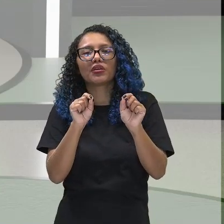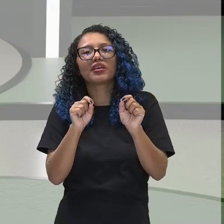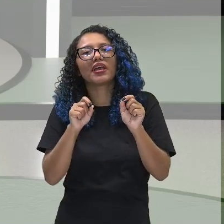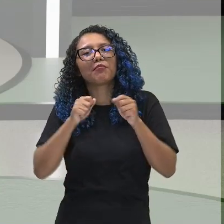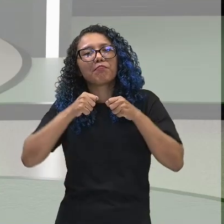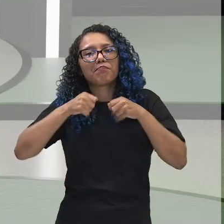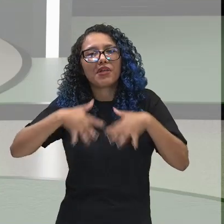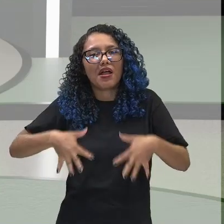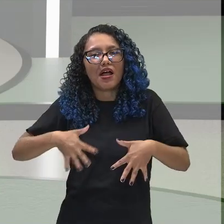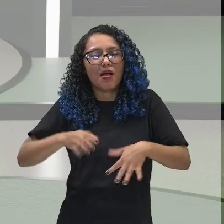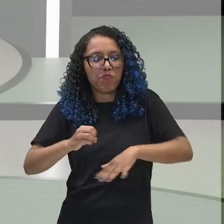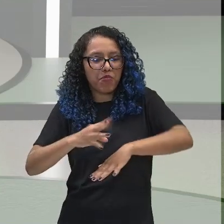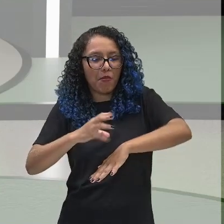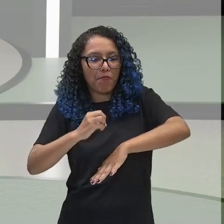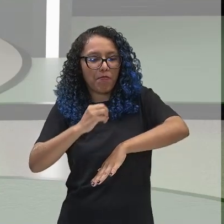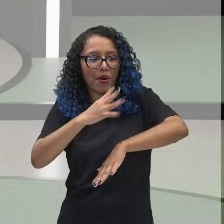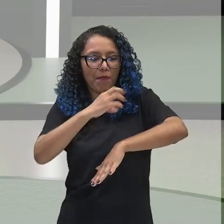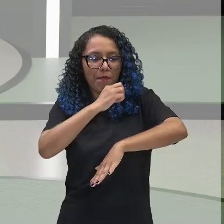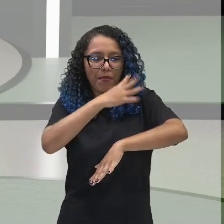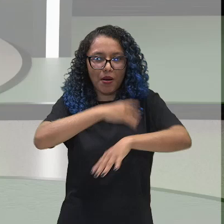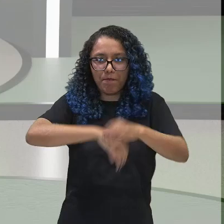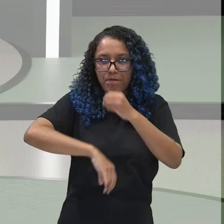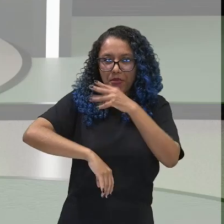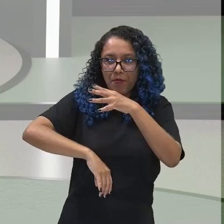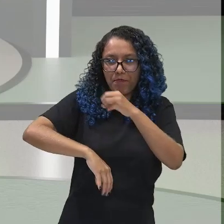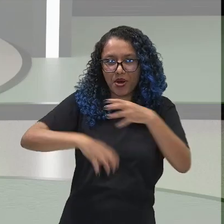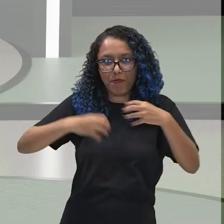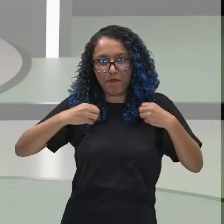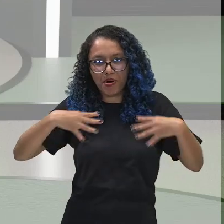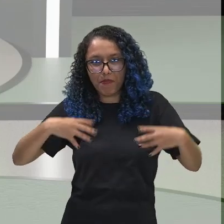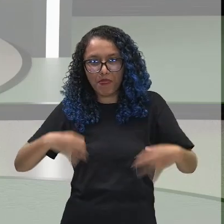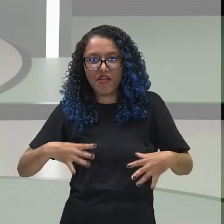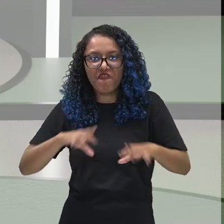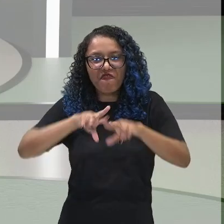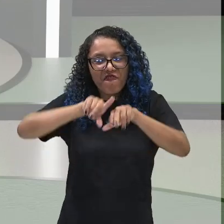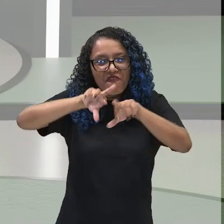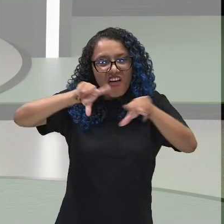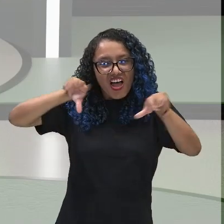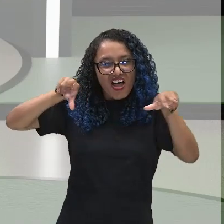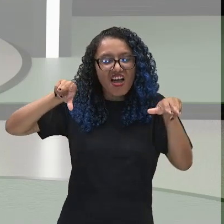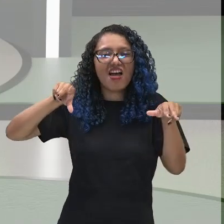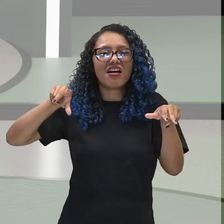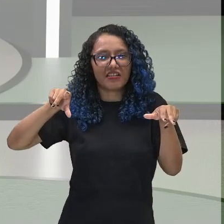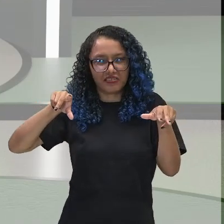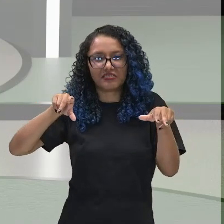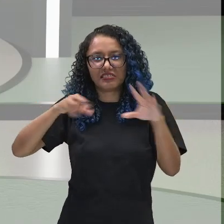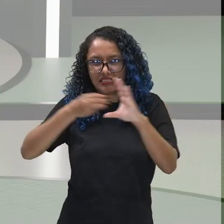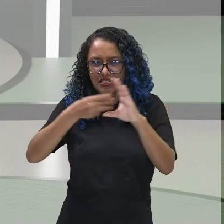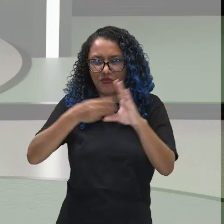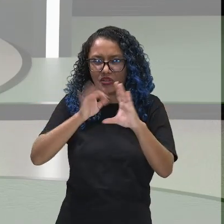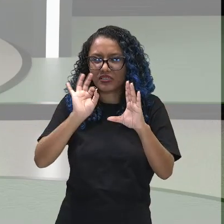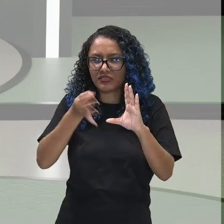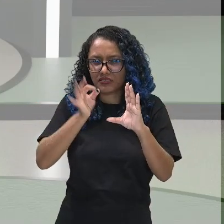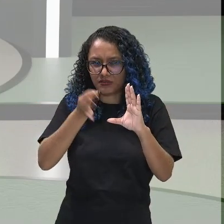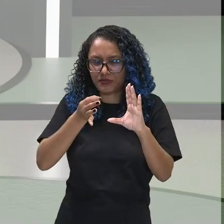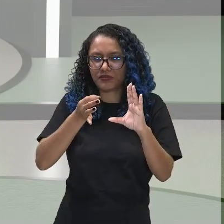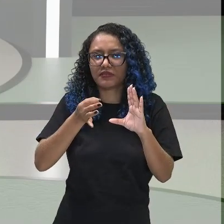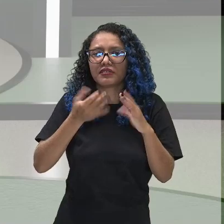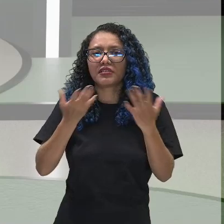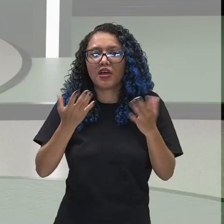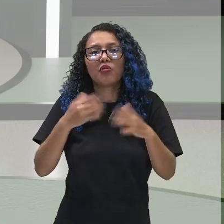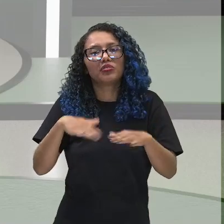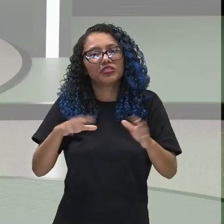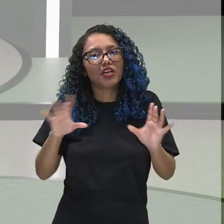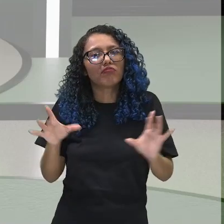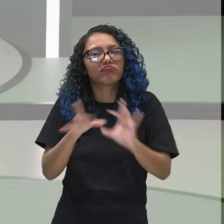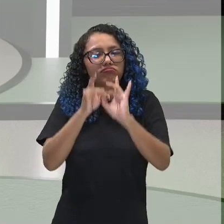desse impulso nervoso. Então, nós temos aqui, ó, são várias células, neurônios, nós já temos o tecido